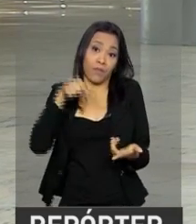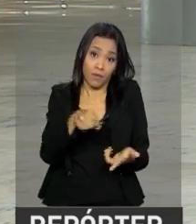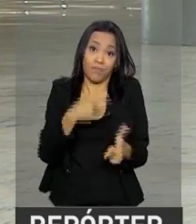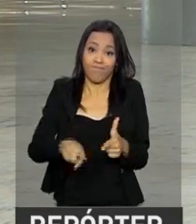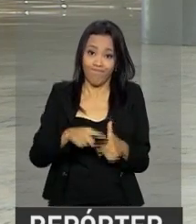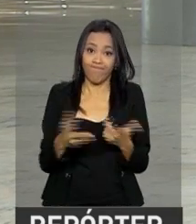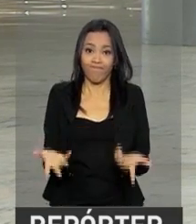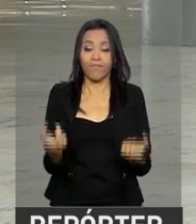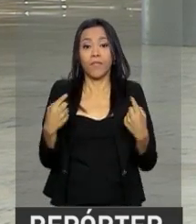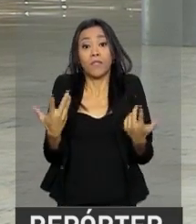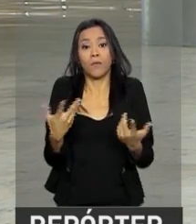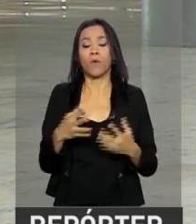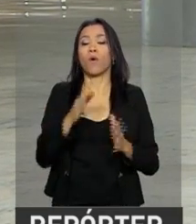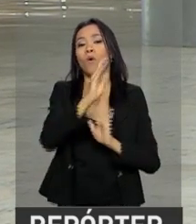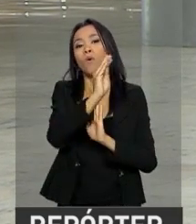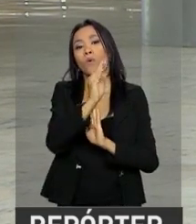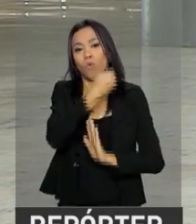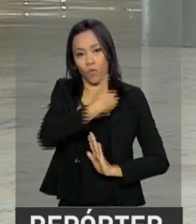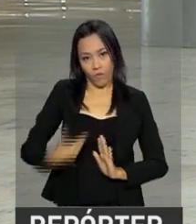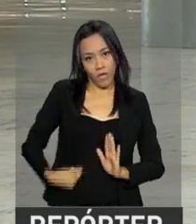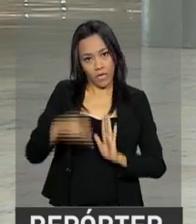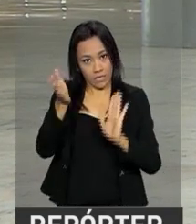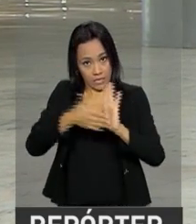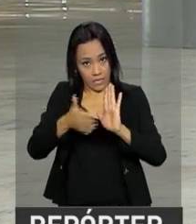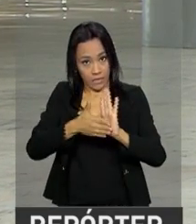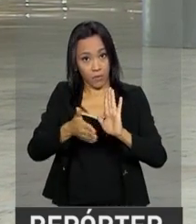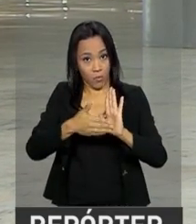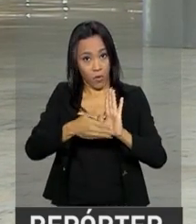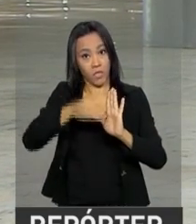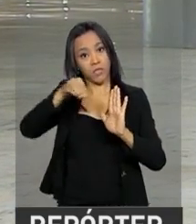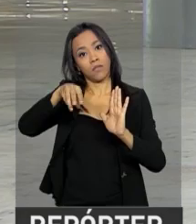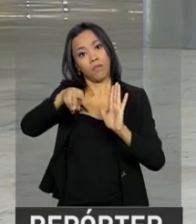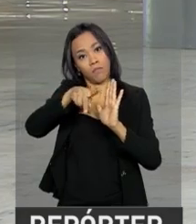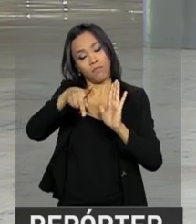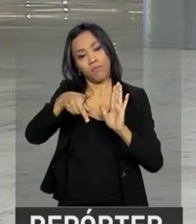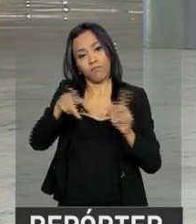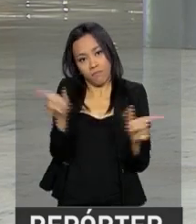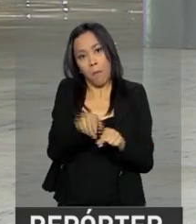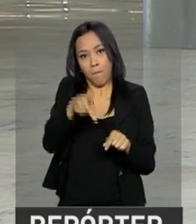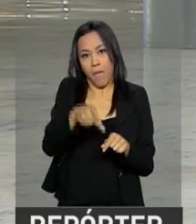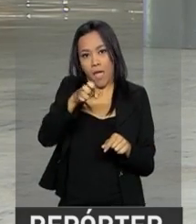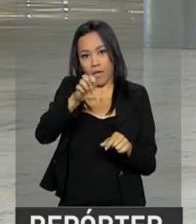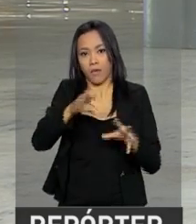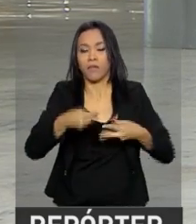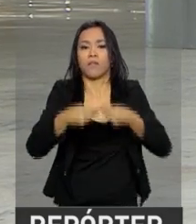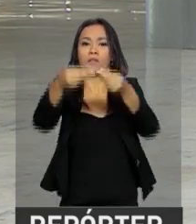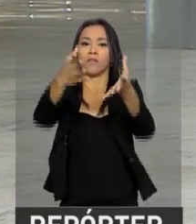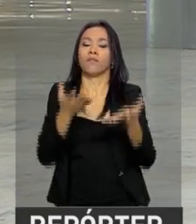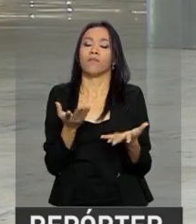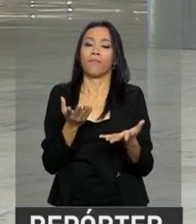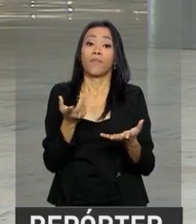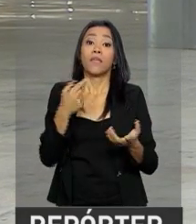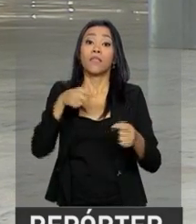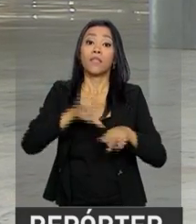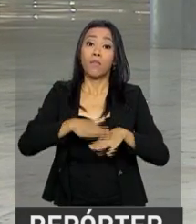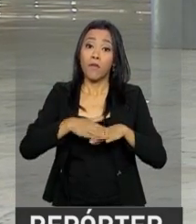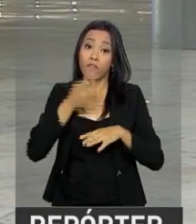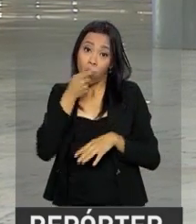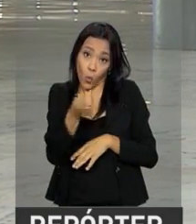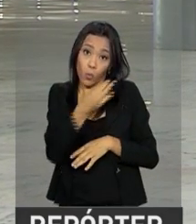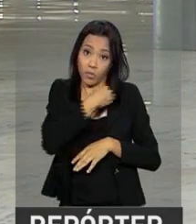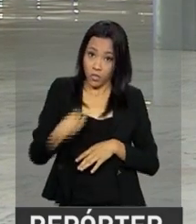o governo encaminhou segundo o ministro essa pec da do teto dos gastos nesse sentido o ministro disse ainda nesse pronunciamento